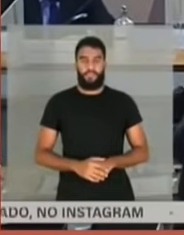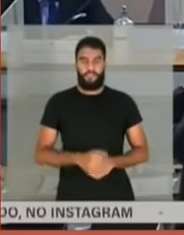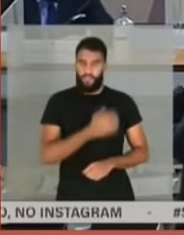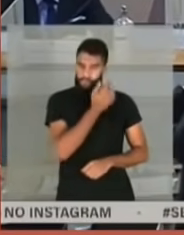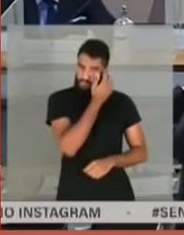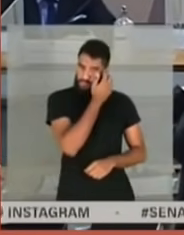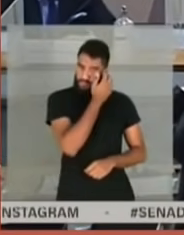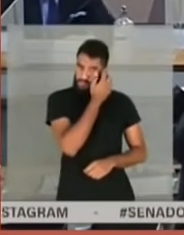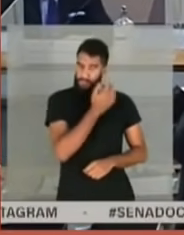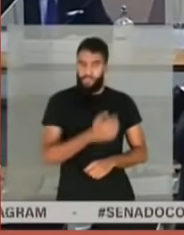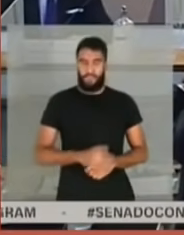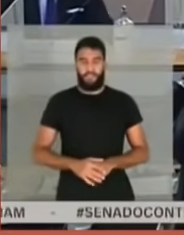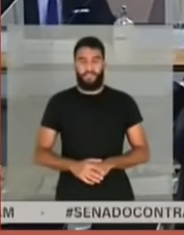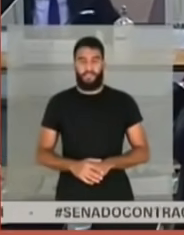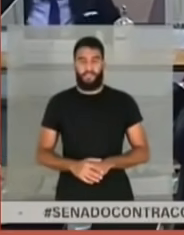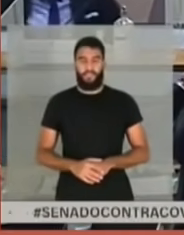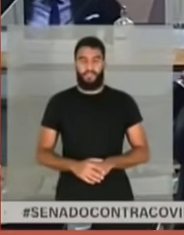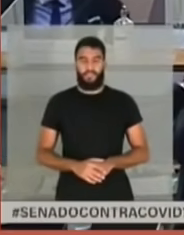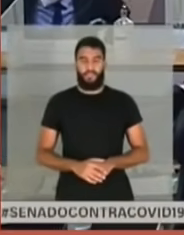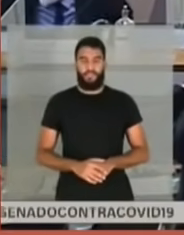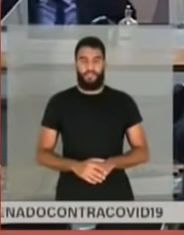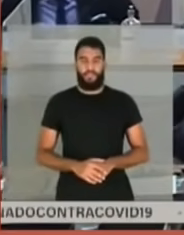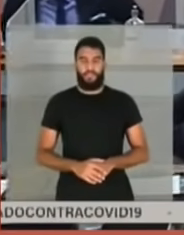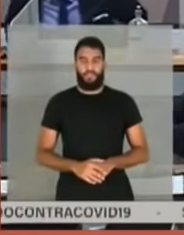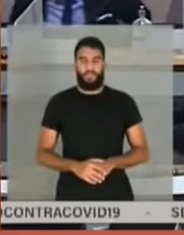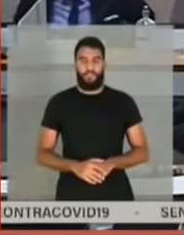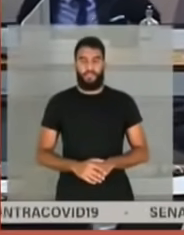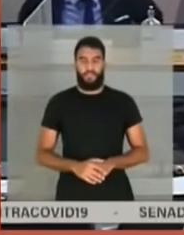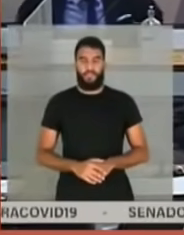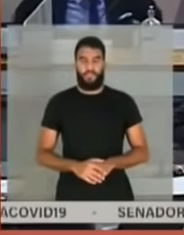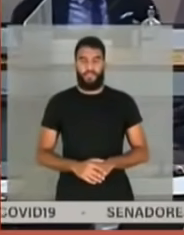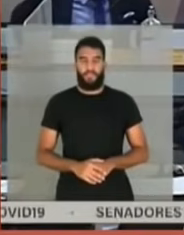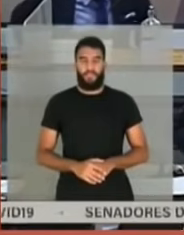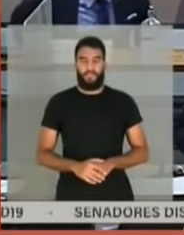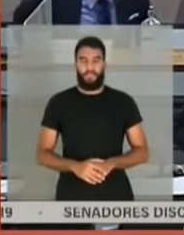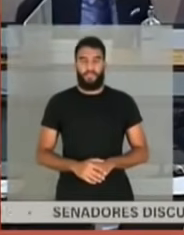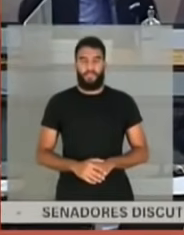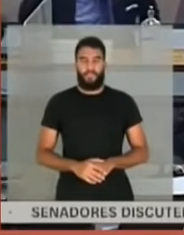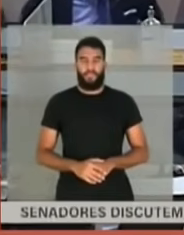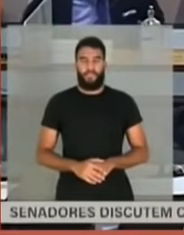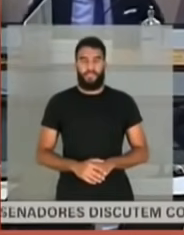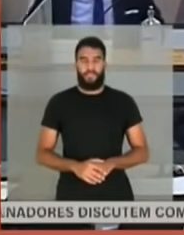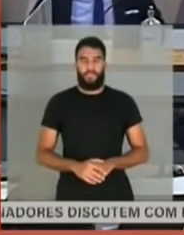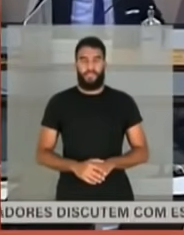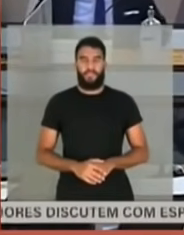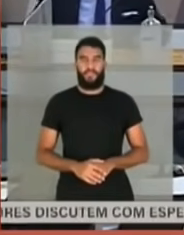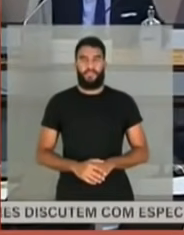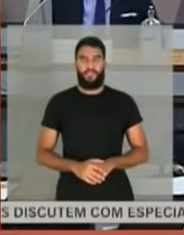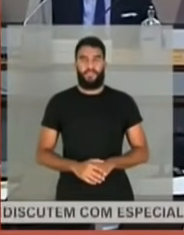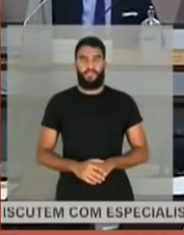né? Você acha alguma relação entre ele e alguém ali no Ministério da Saúde?